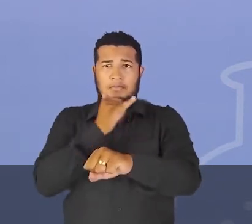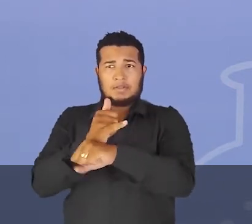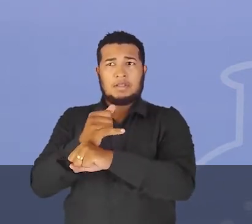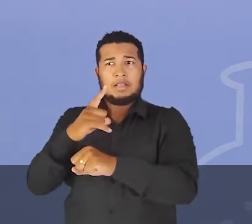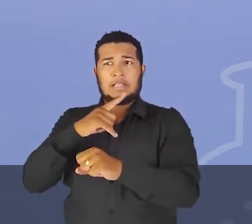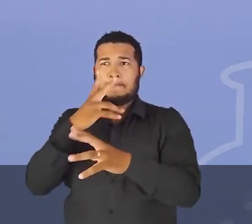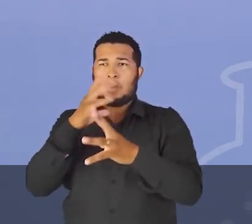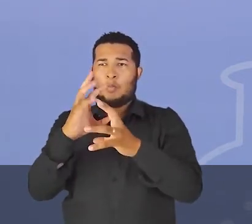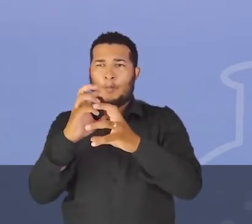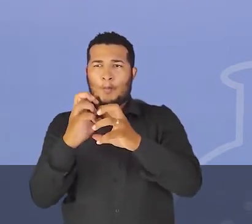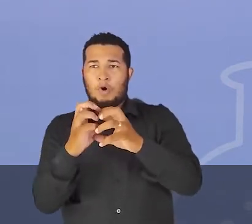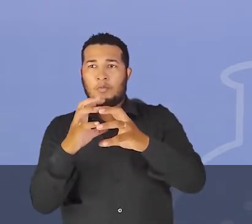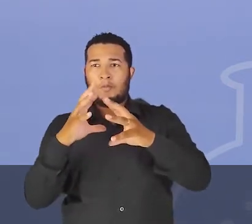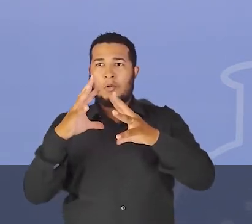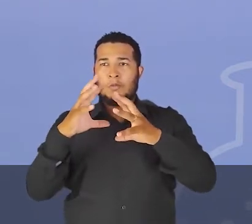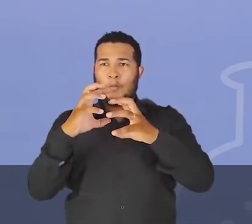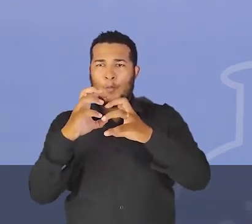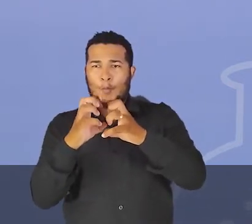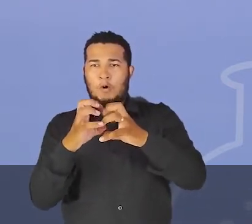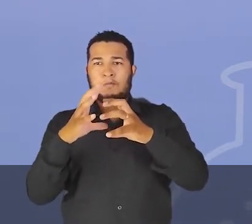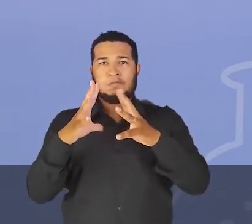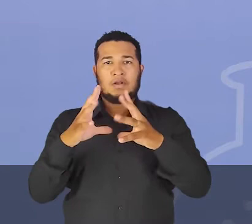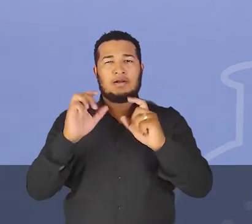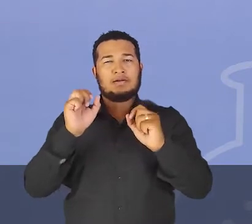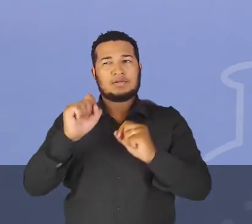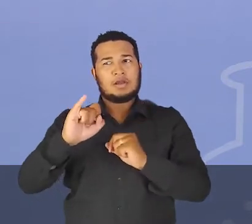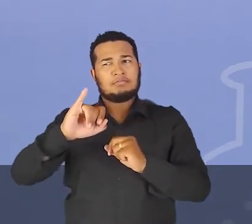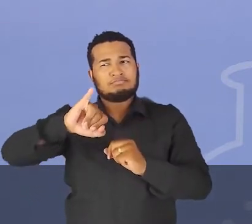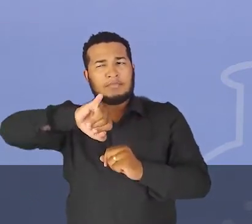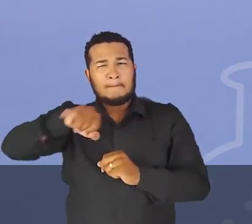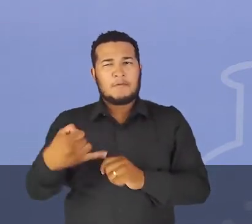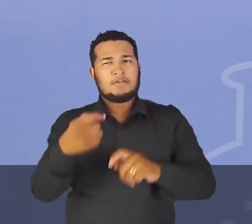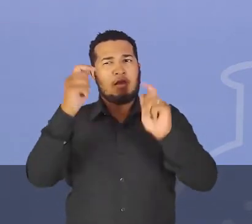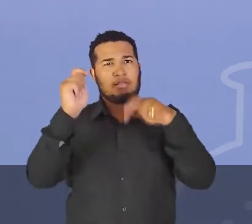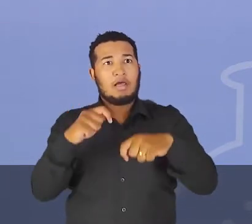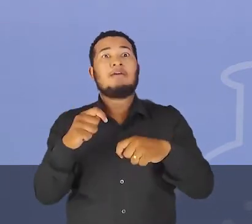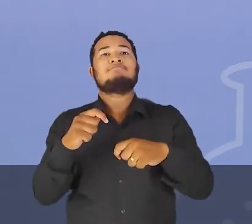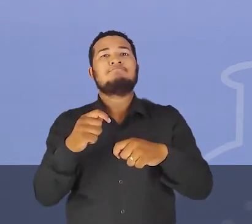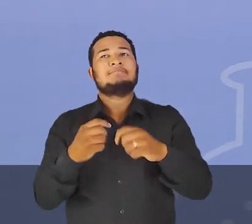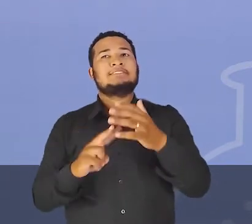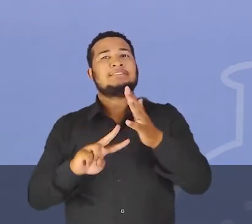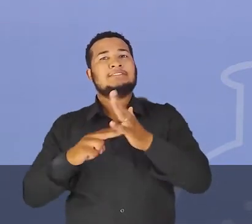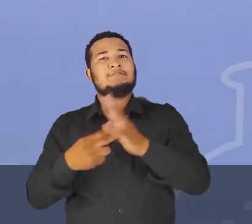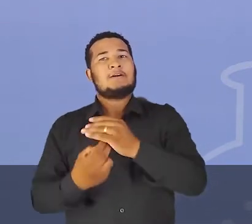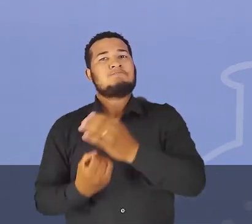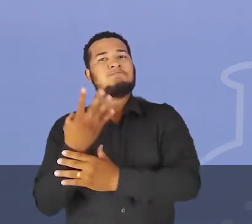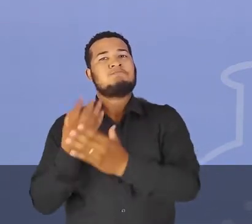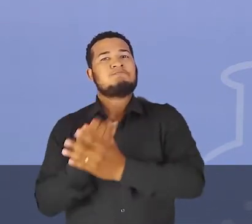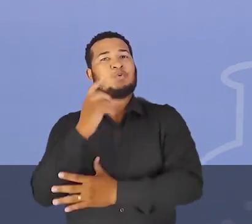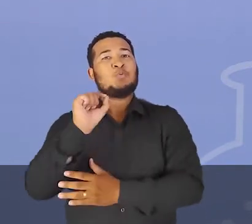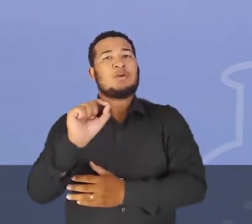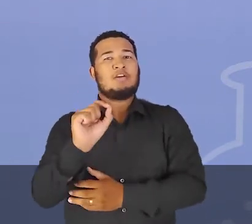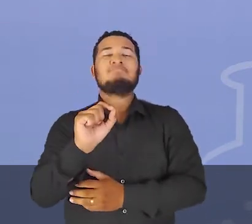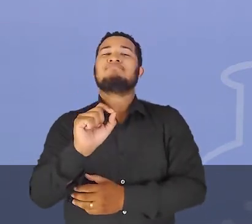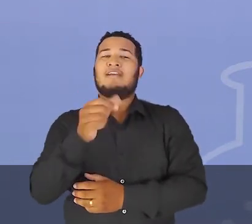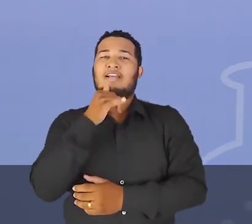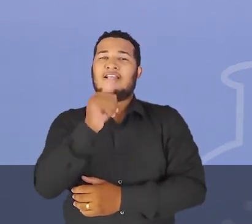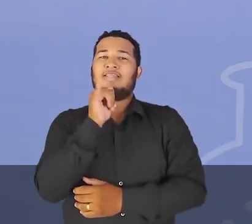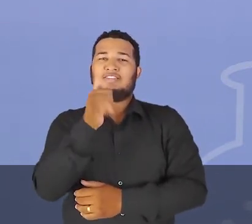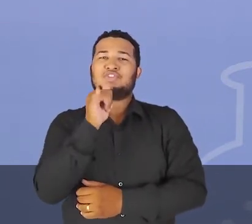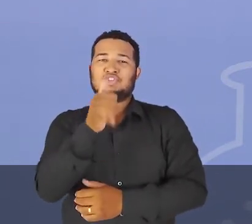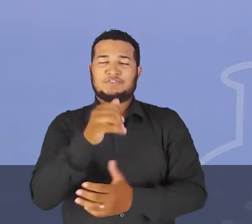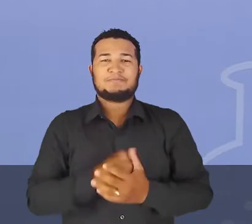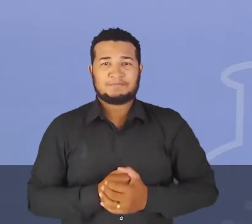oxidam e reduzem, se eu conseguir aproveitar essa transferência de elétrons, eu vou ter geração de energia